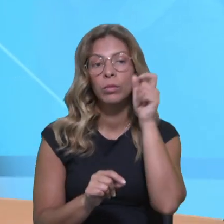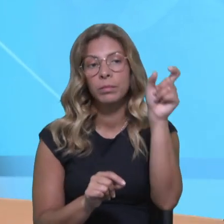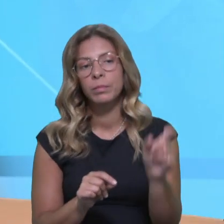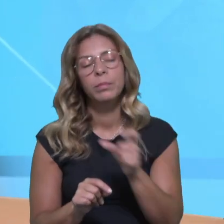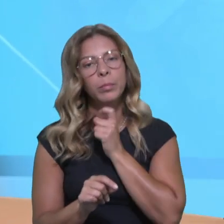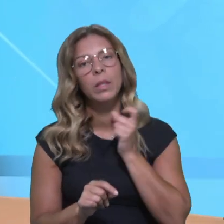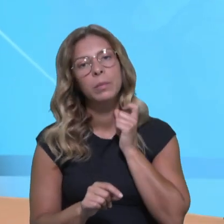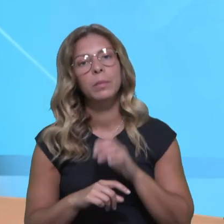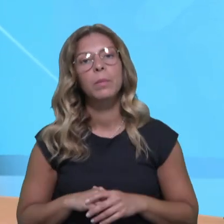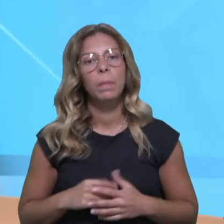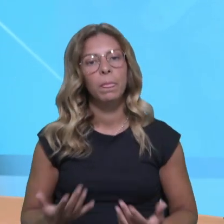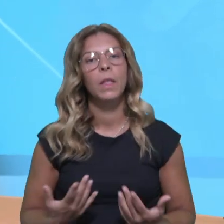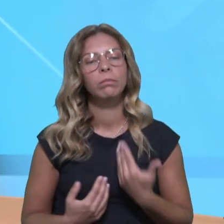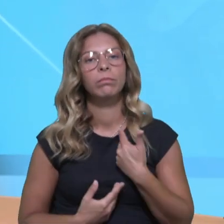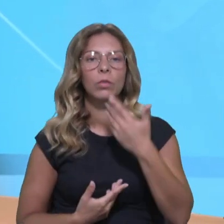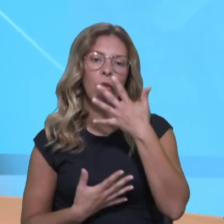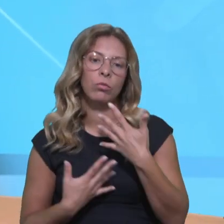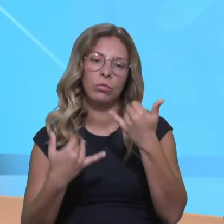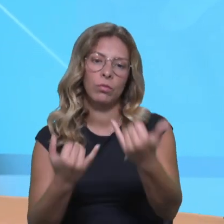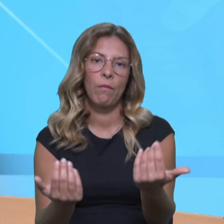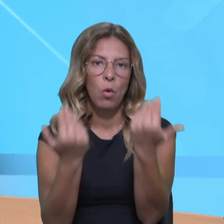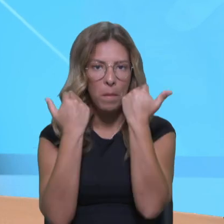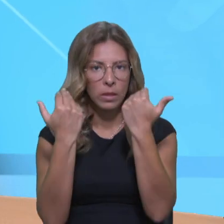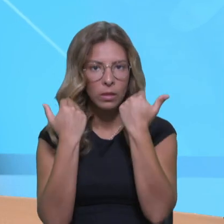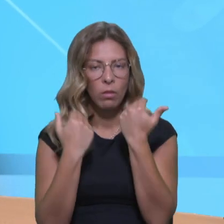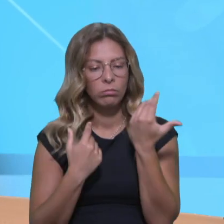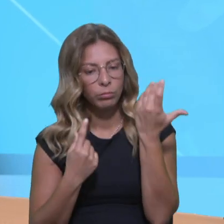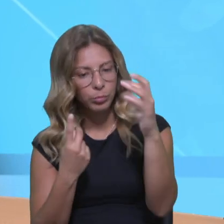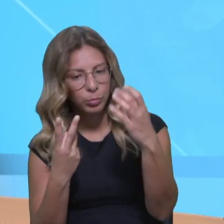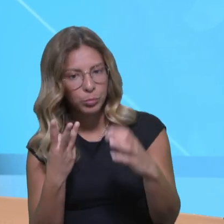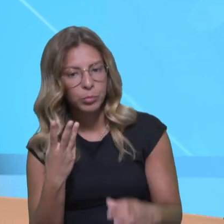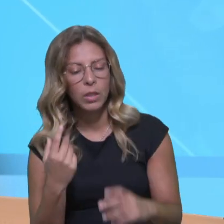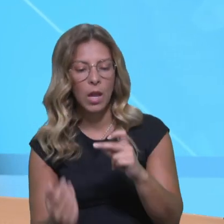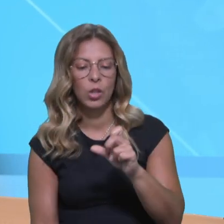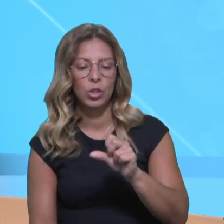a terminar, convido a seguir a informação que publicamos a cada momento em